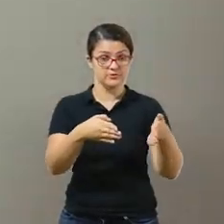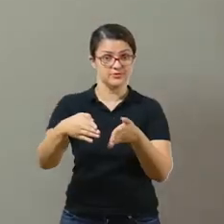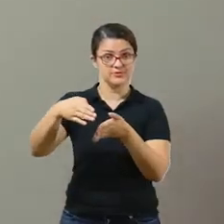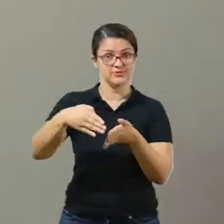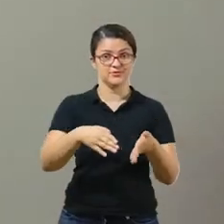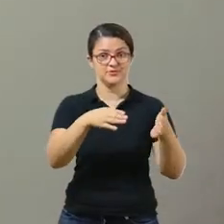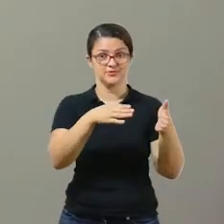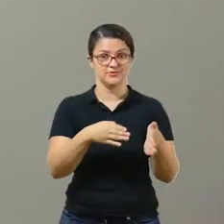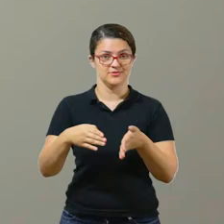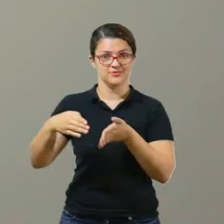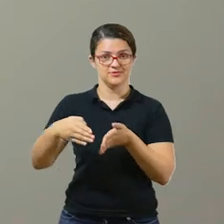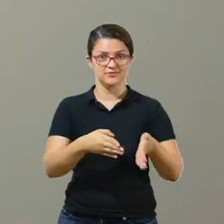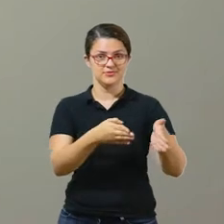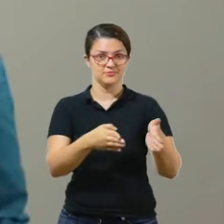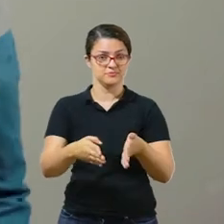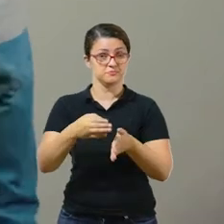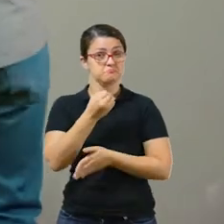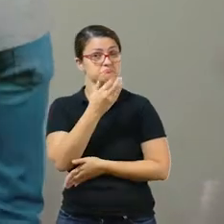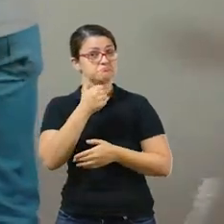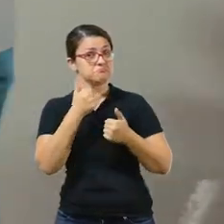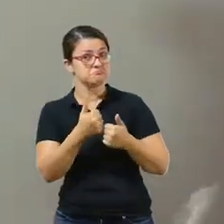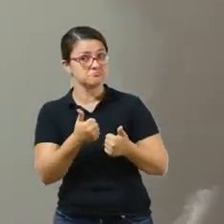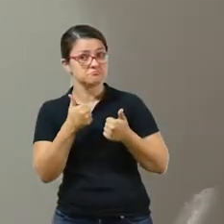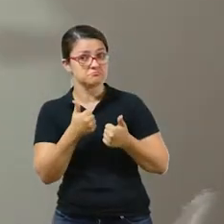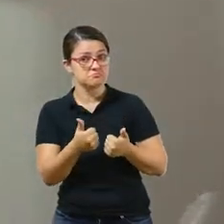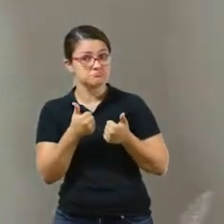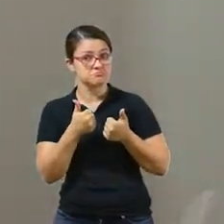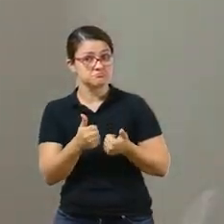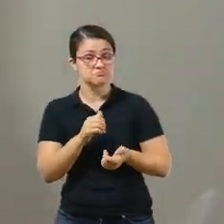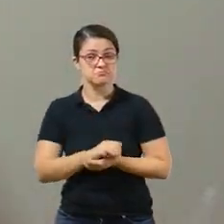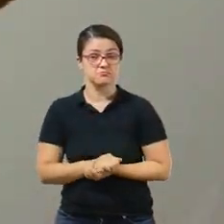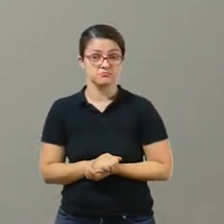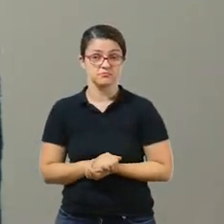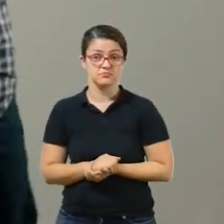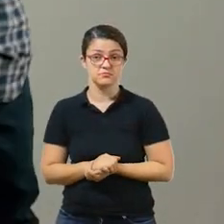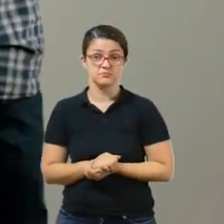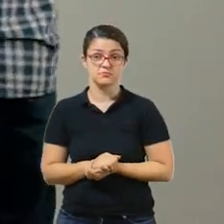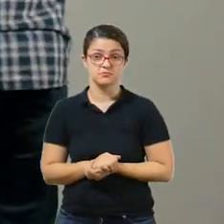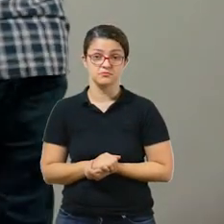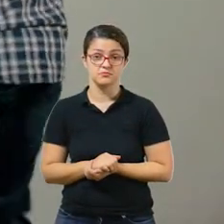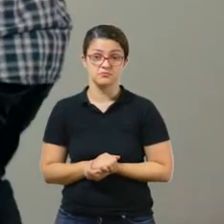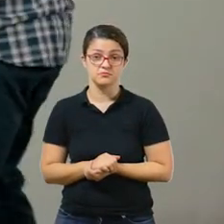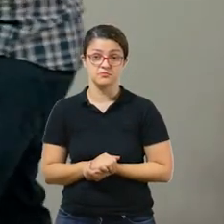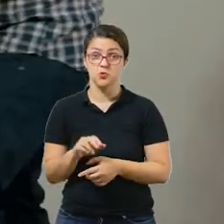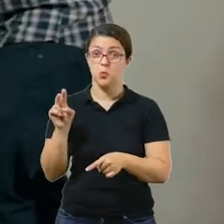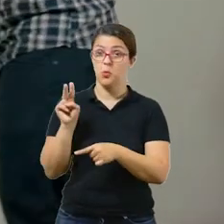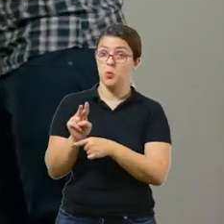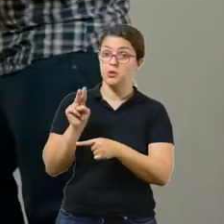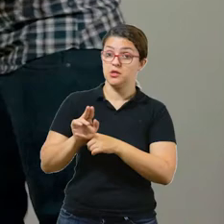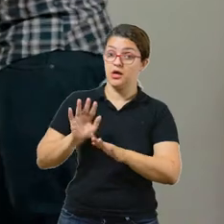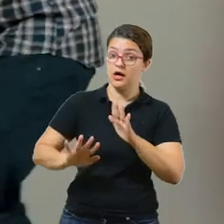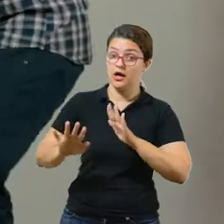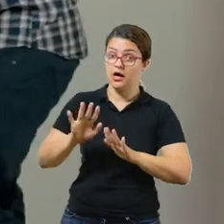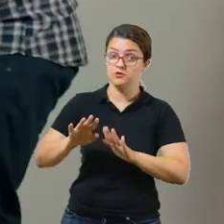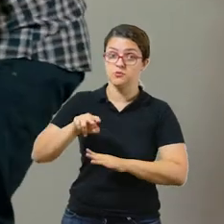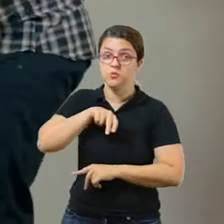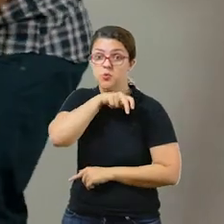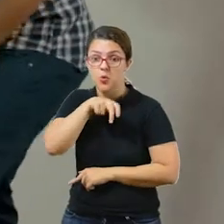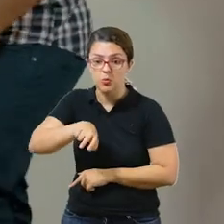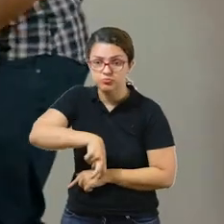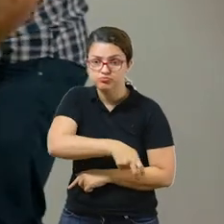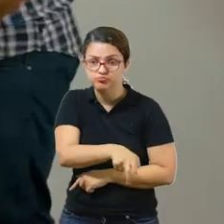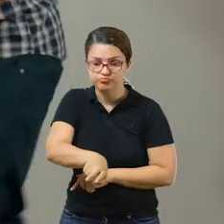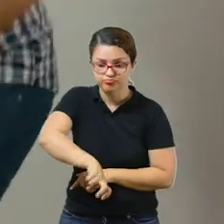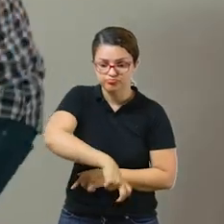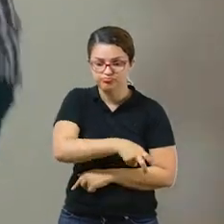Vamos dar a volta pela roça. Muito bem. Cuidado, cuidado, cuidado! Olha a